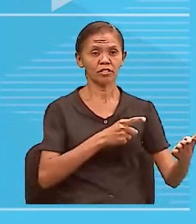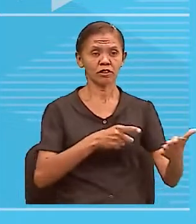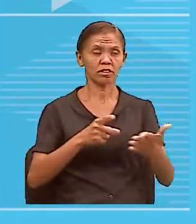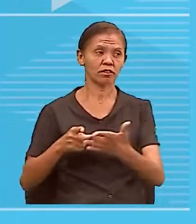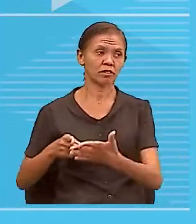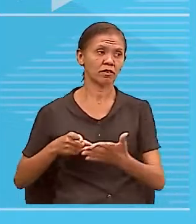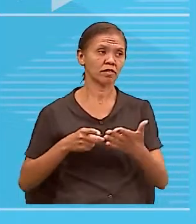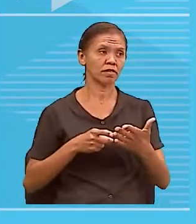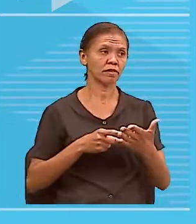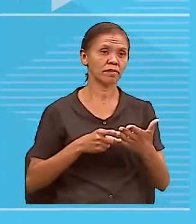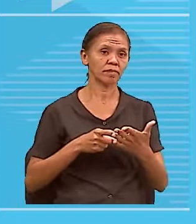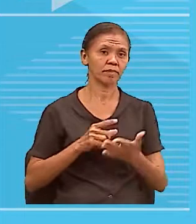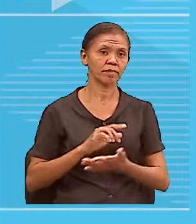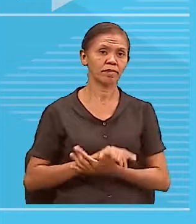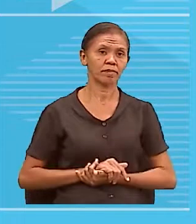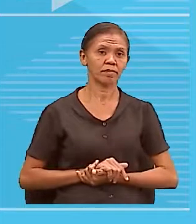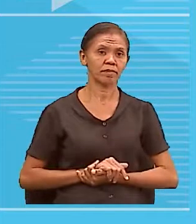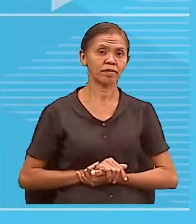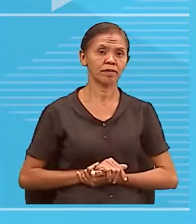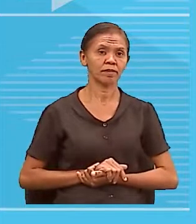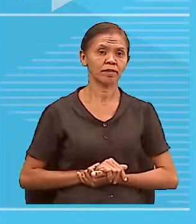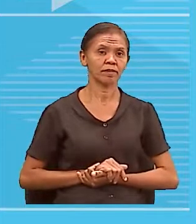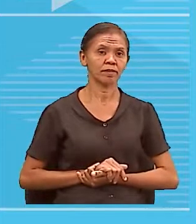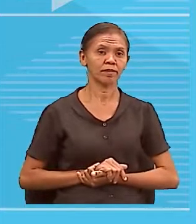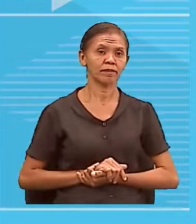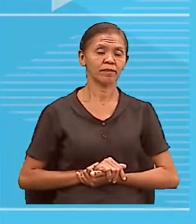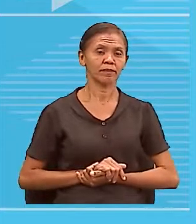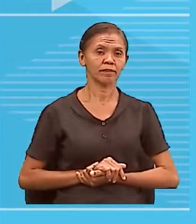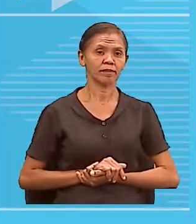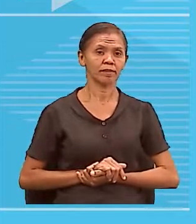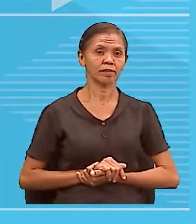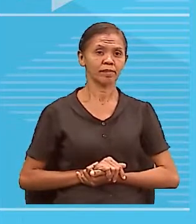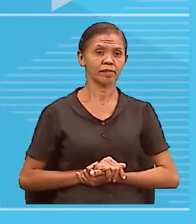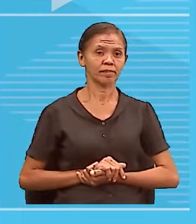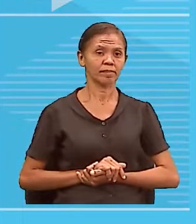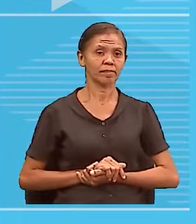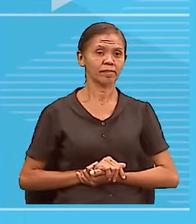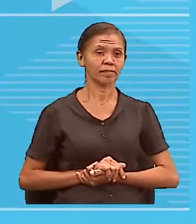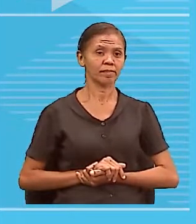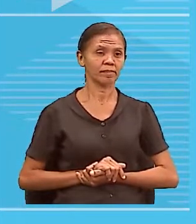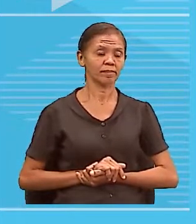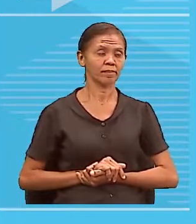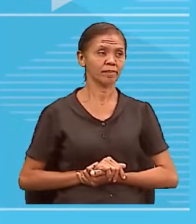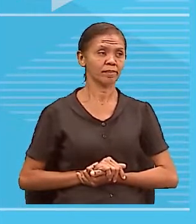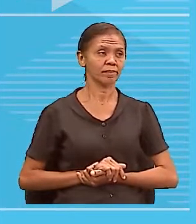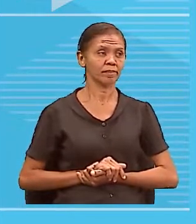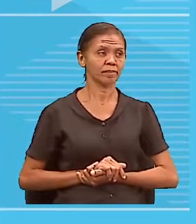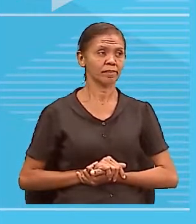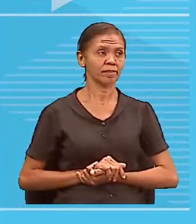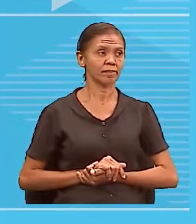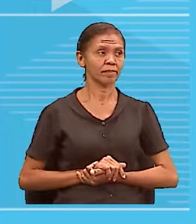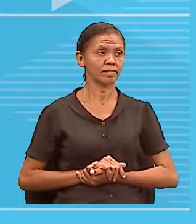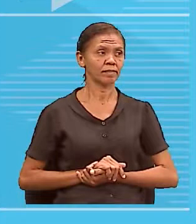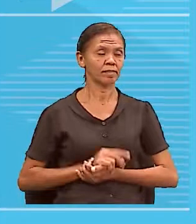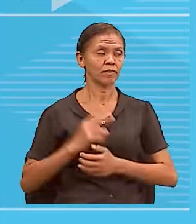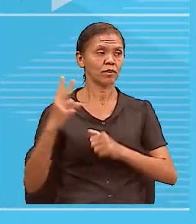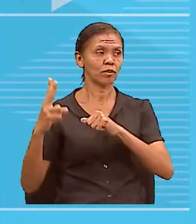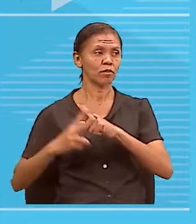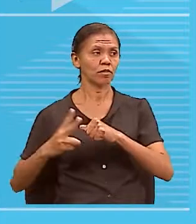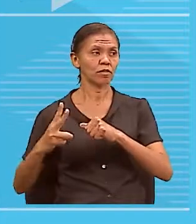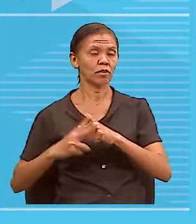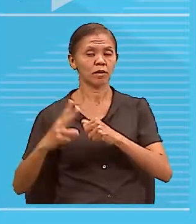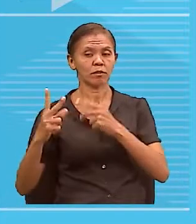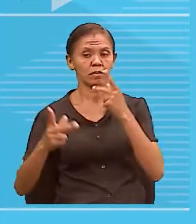por isso que ele existe Bom vamos lá que que eu tô dizendo tô dizendo isso aqui ó o verbo hablar né